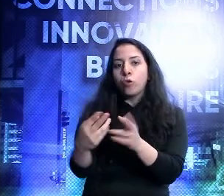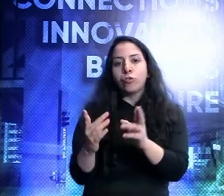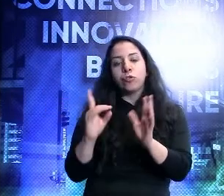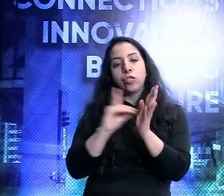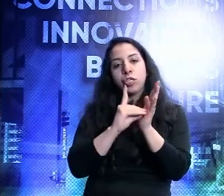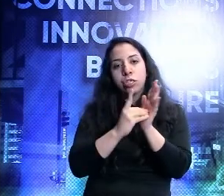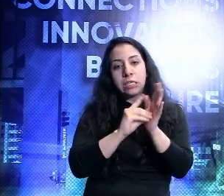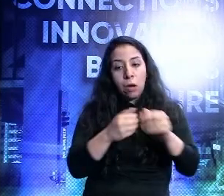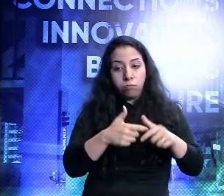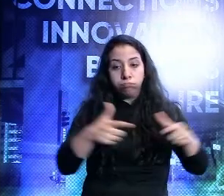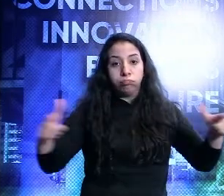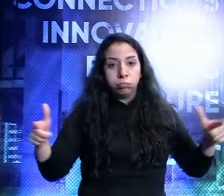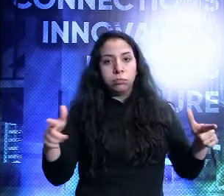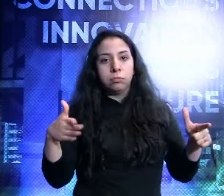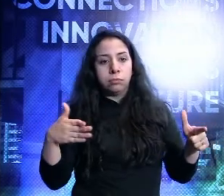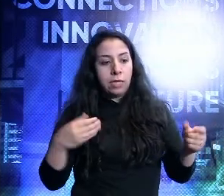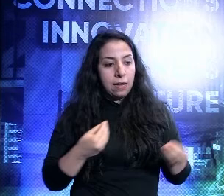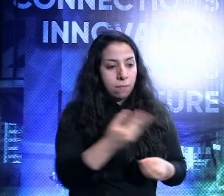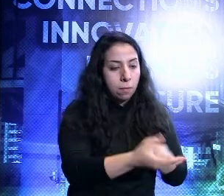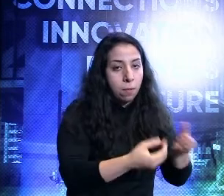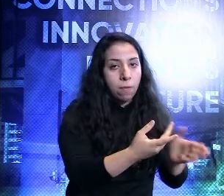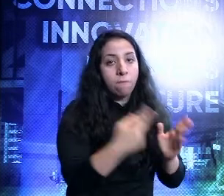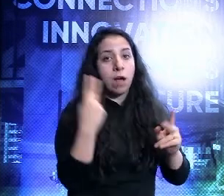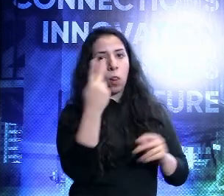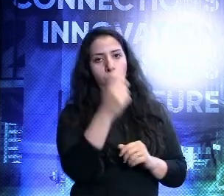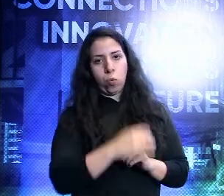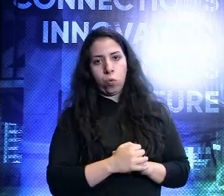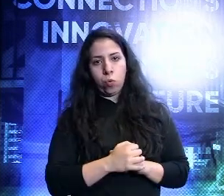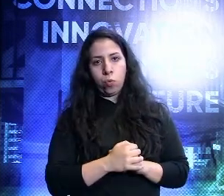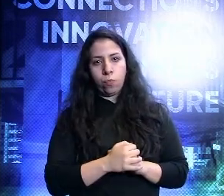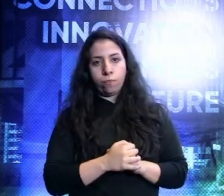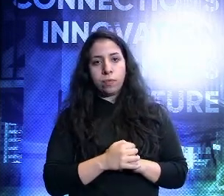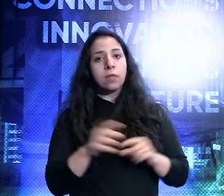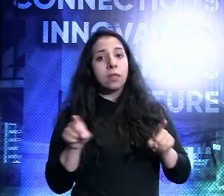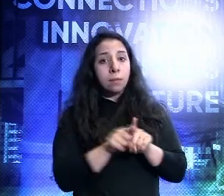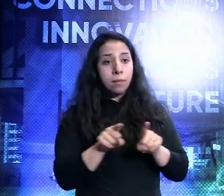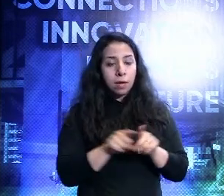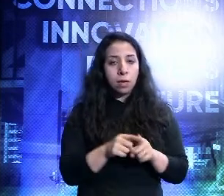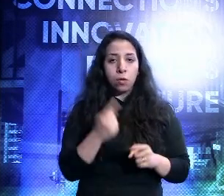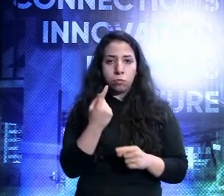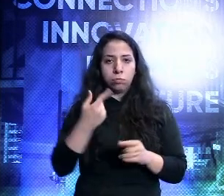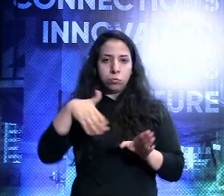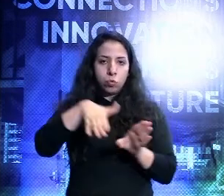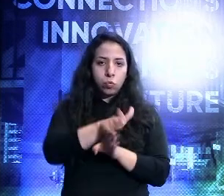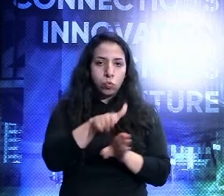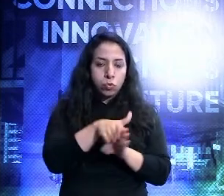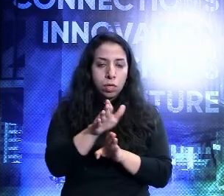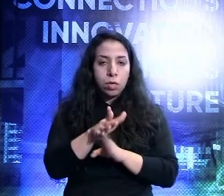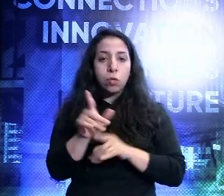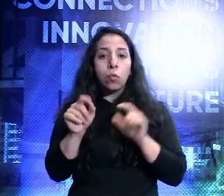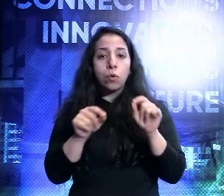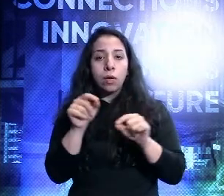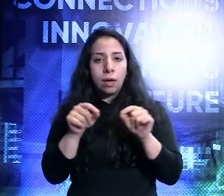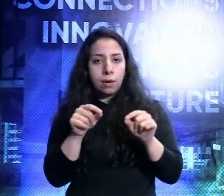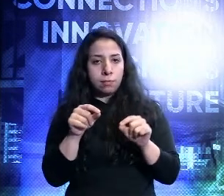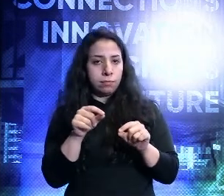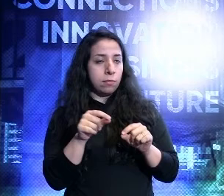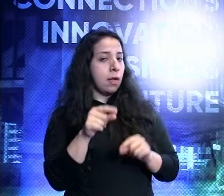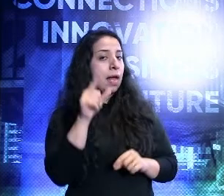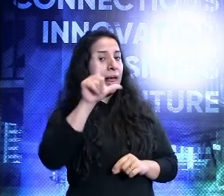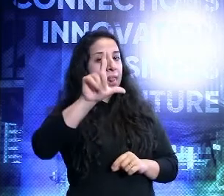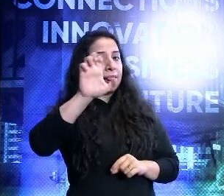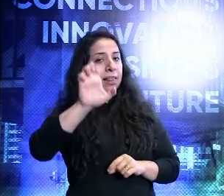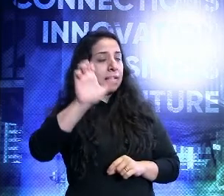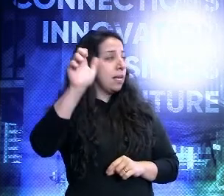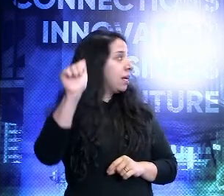entrega de valor. E aí, uma das formas que eu sugiro, que eu acho muito legal, é o nosso Lean Digital Transformation